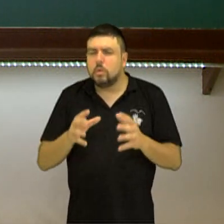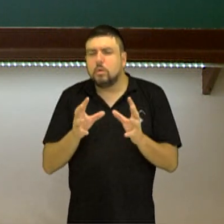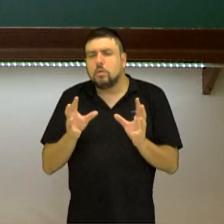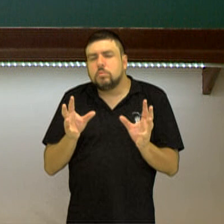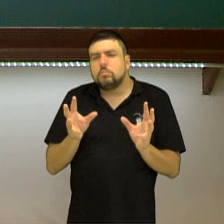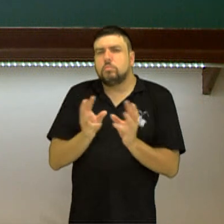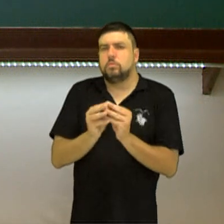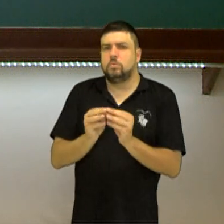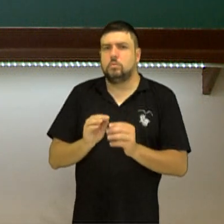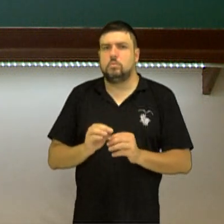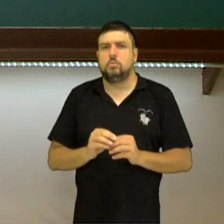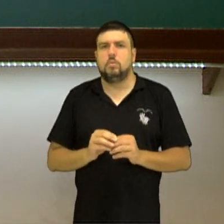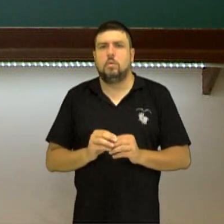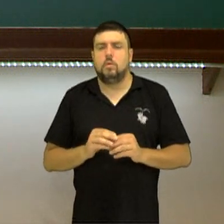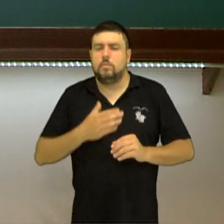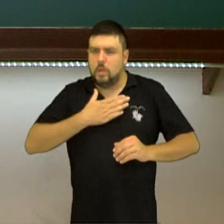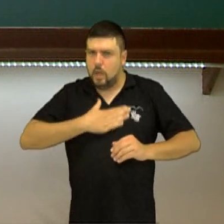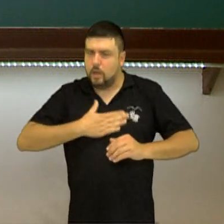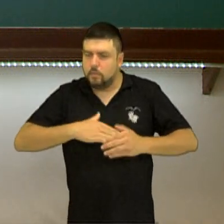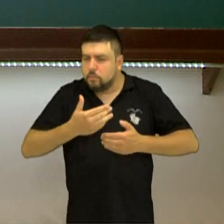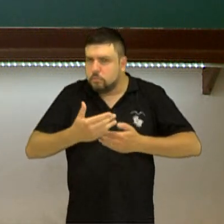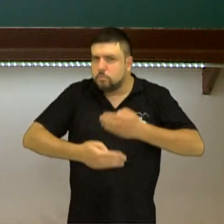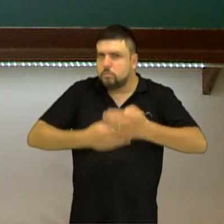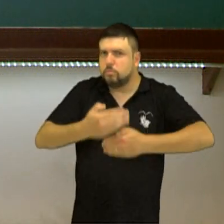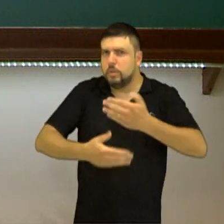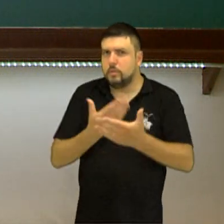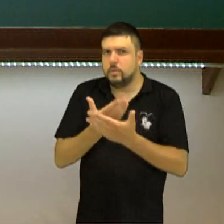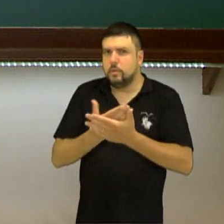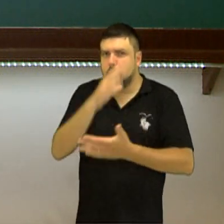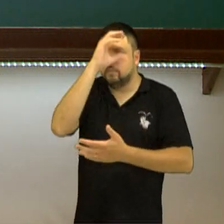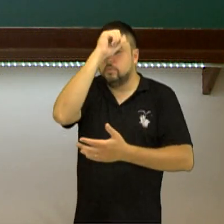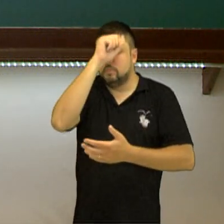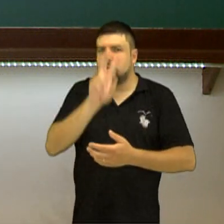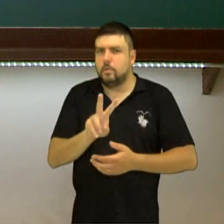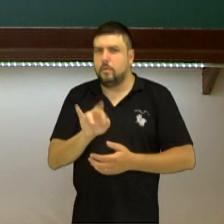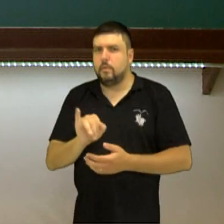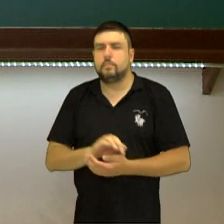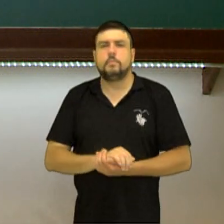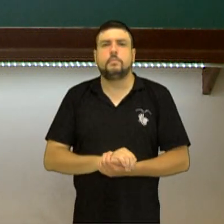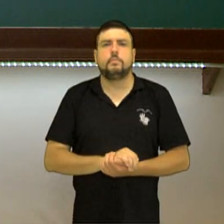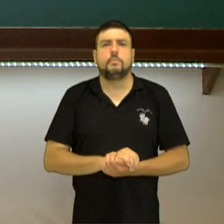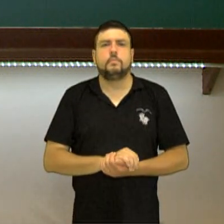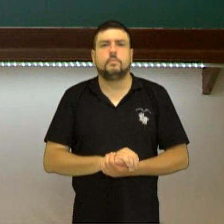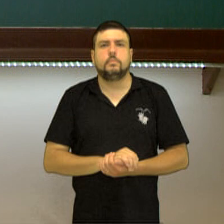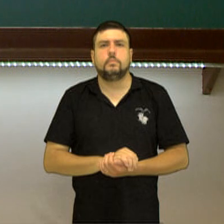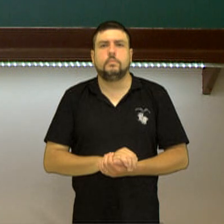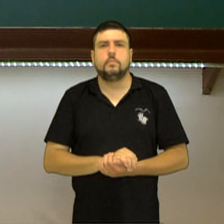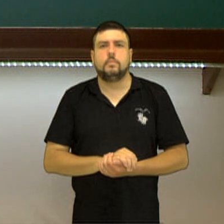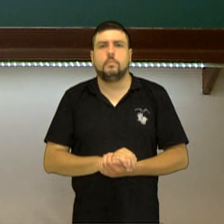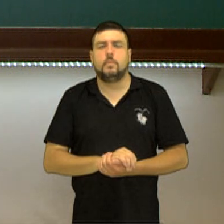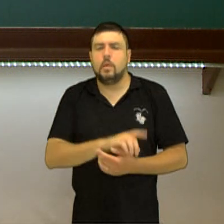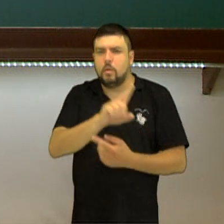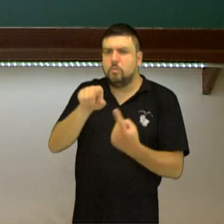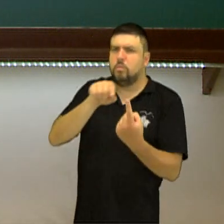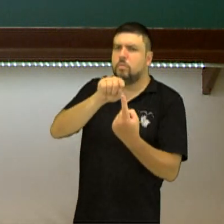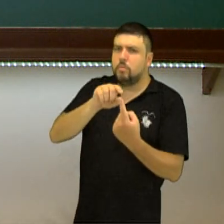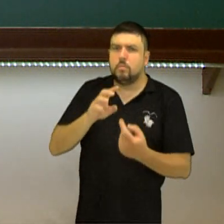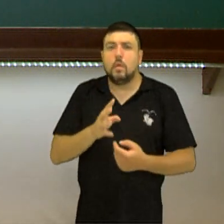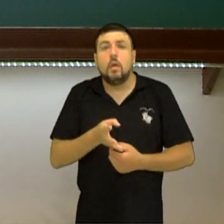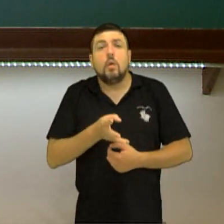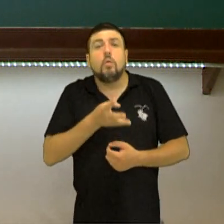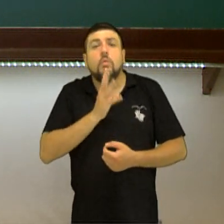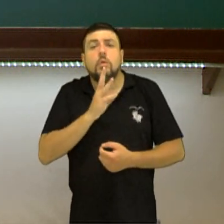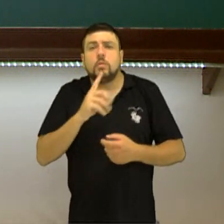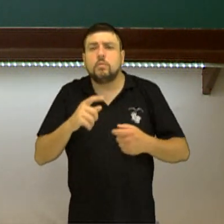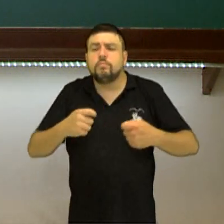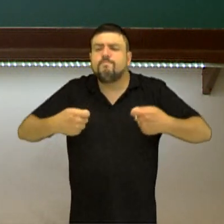necessidade da notação científica. Para que ela é necessária? Compreender a composição da notação científica, né? Como é que ela é